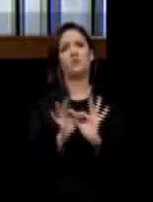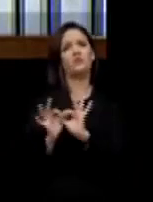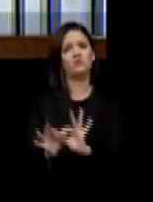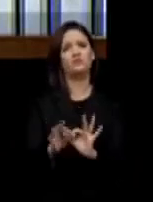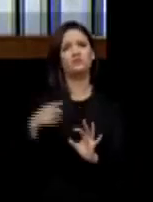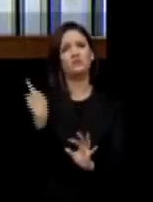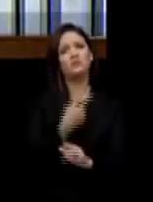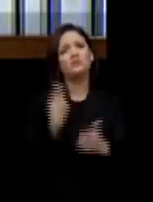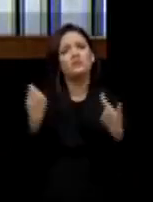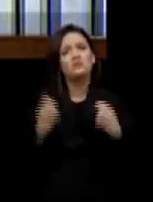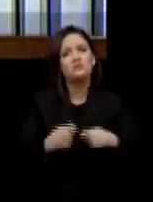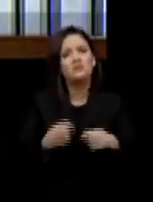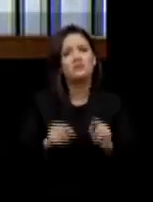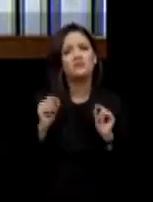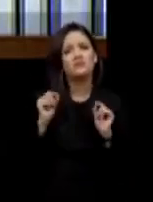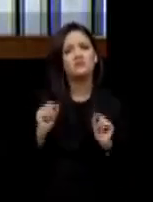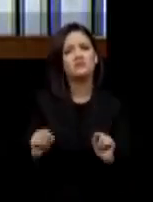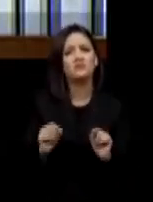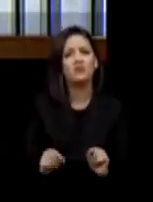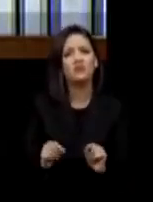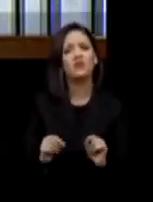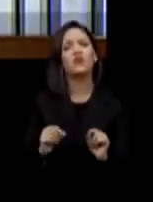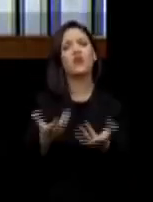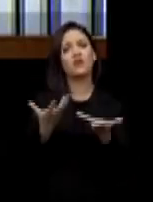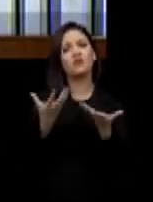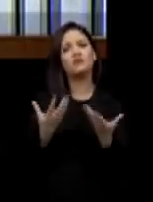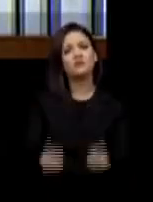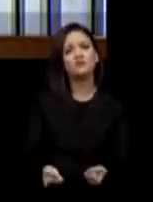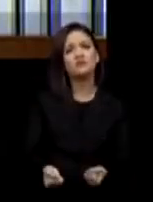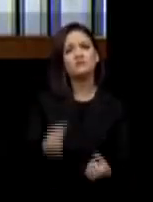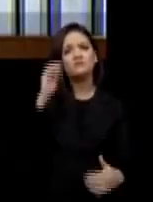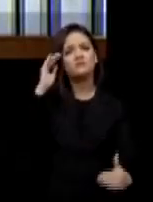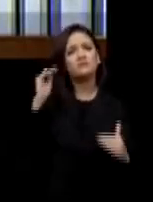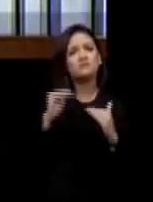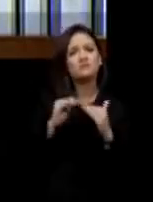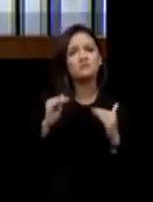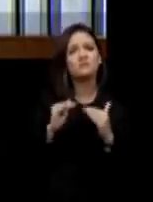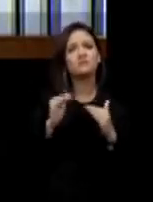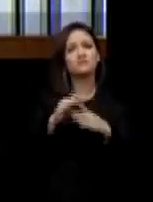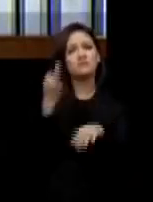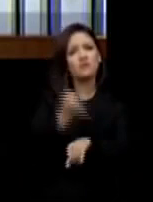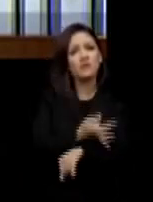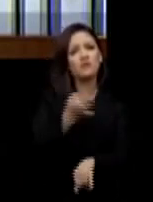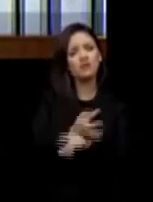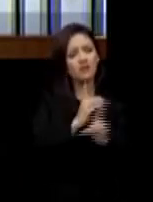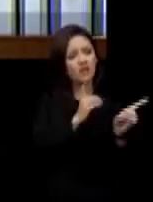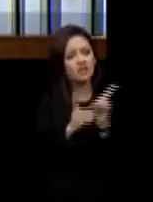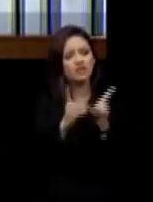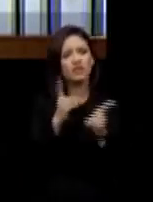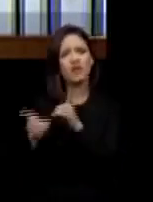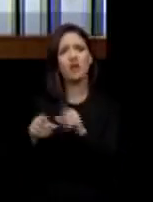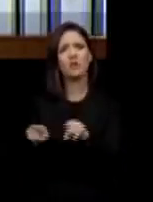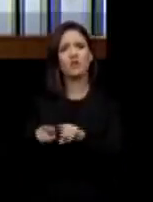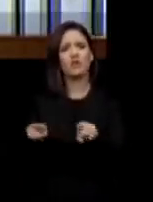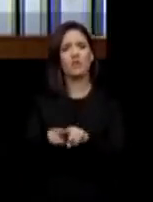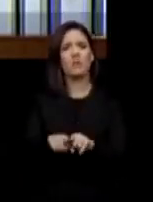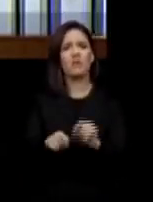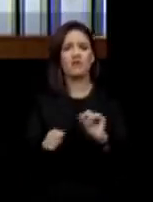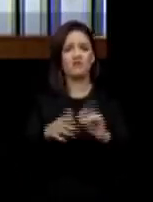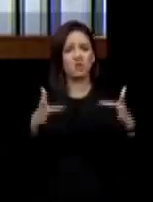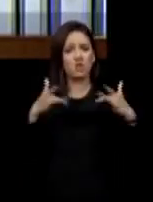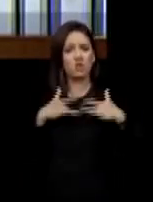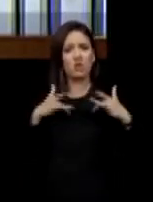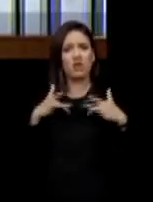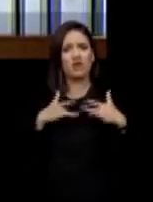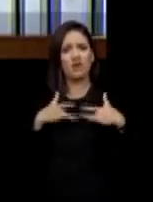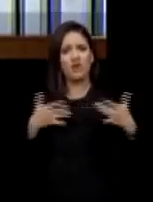Devemos prestigiar a concórdia, a tolerância e o diálogo, bem como exercitar a solidariedade e o